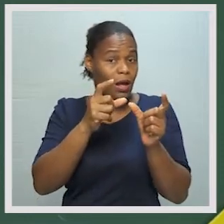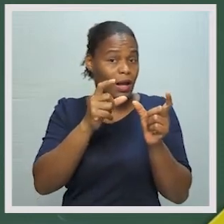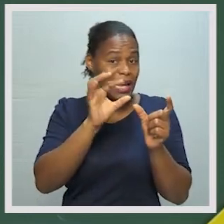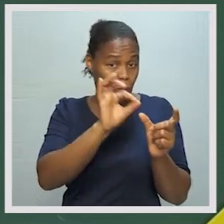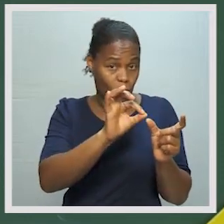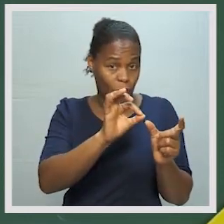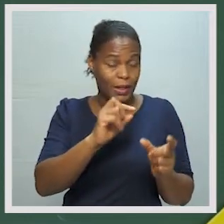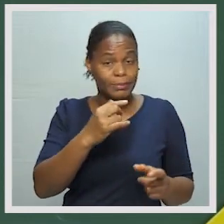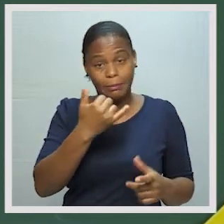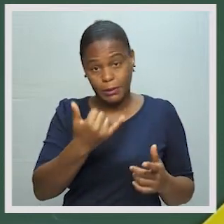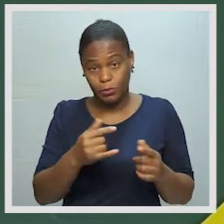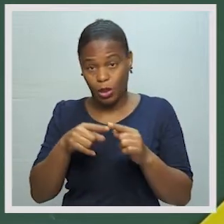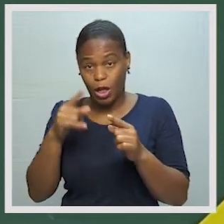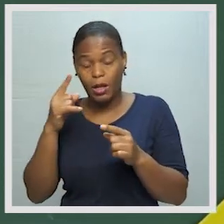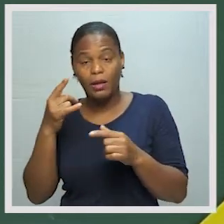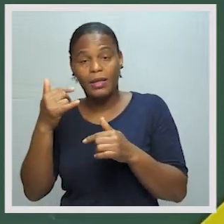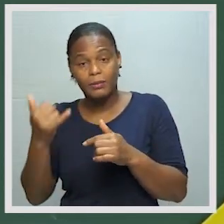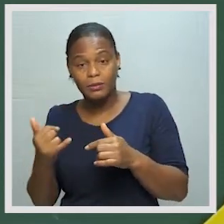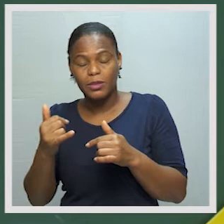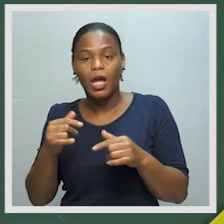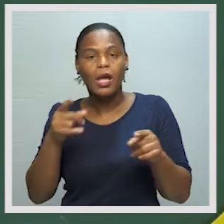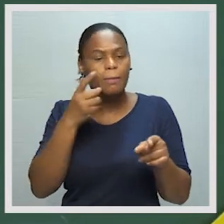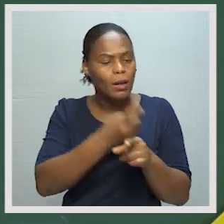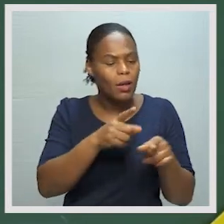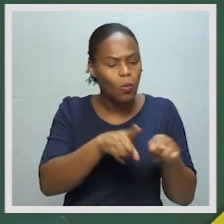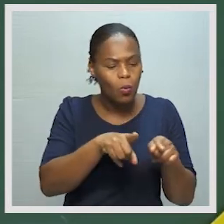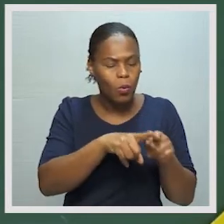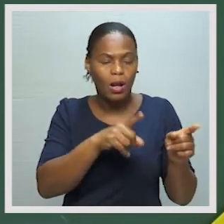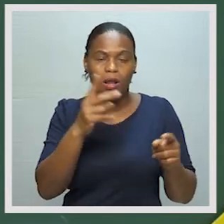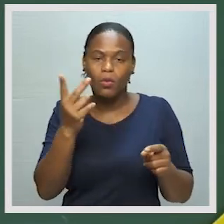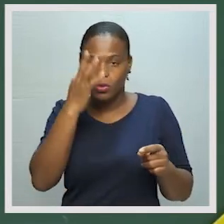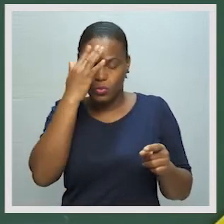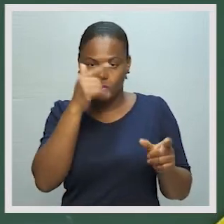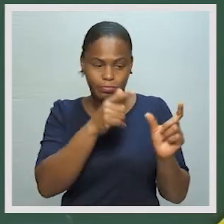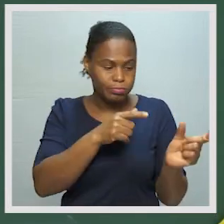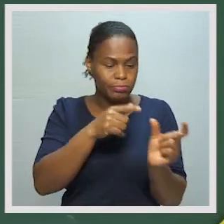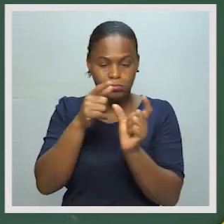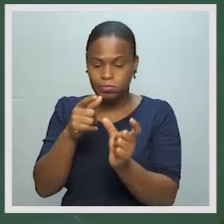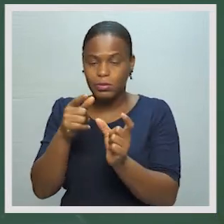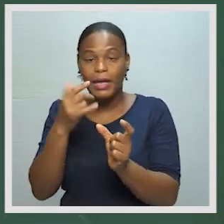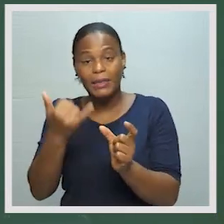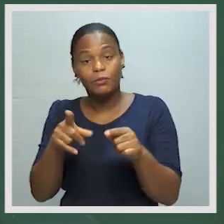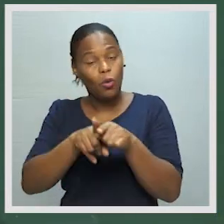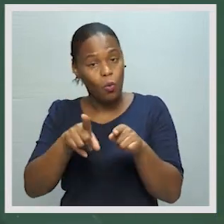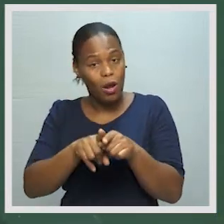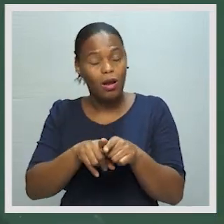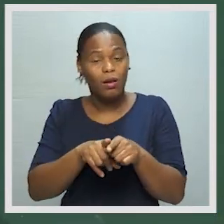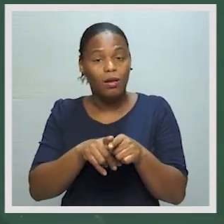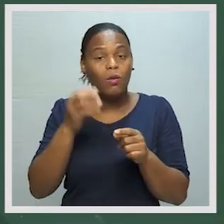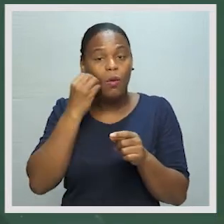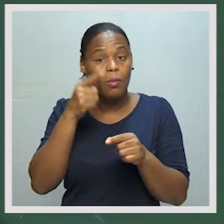certo? É o fator comum entre esses dois termos. Então, como é o fator